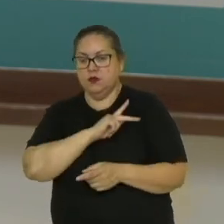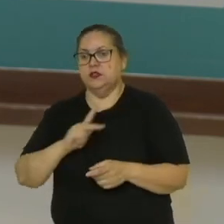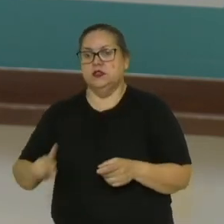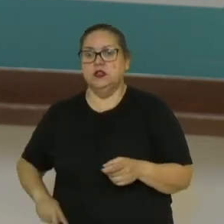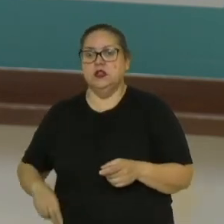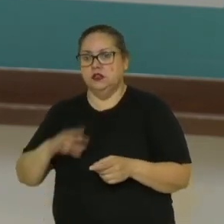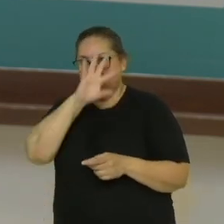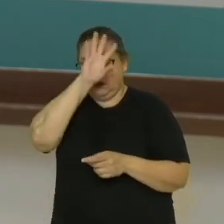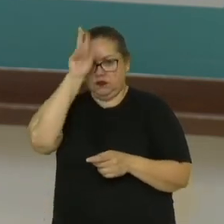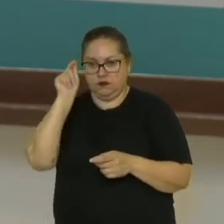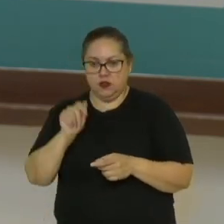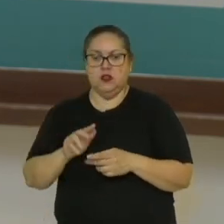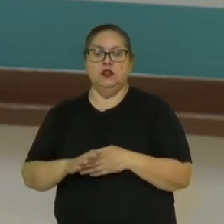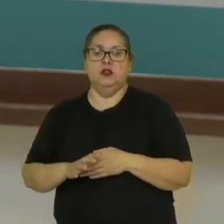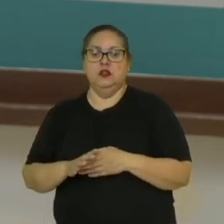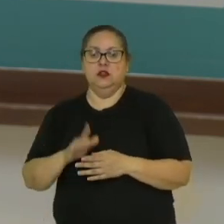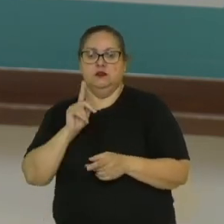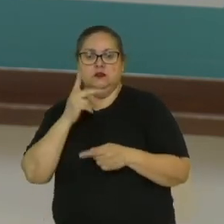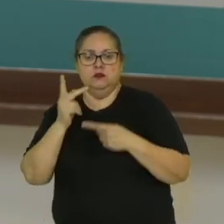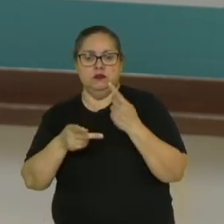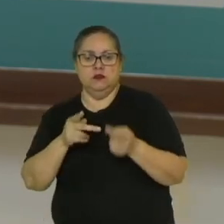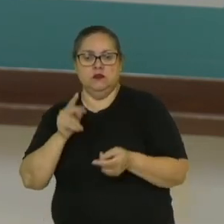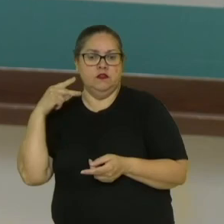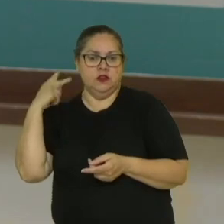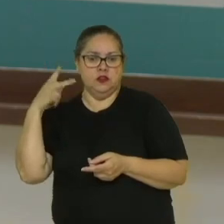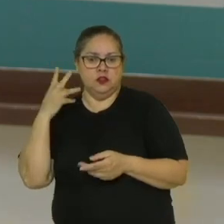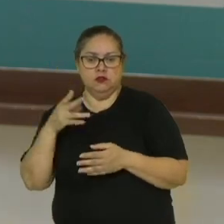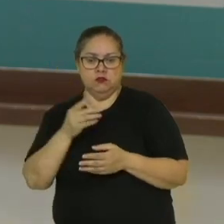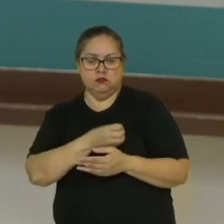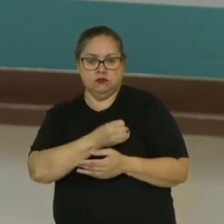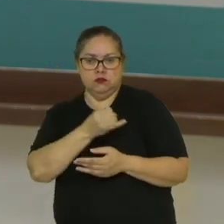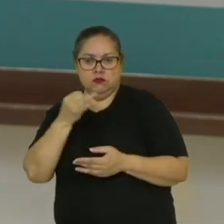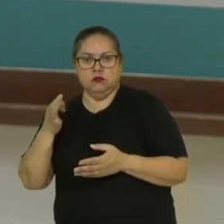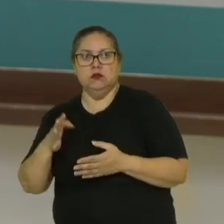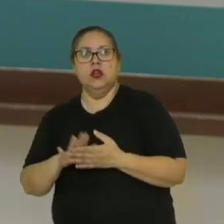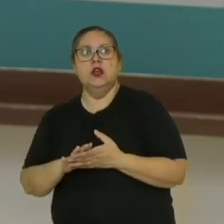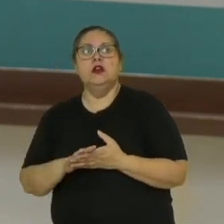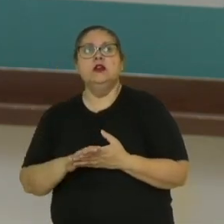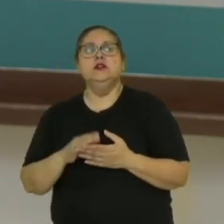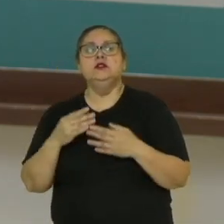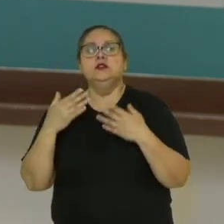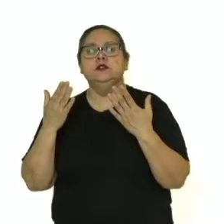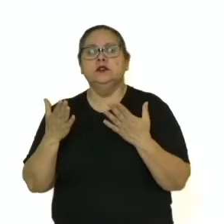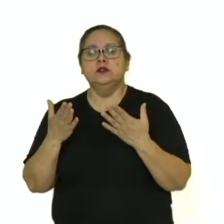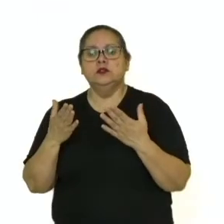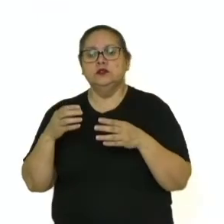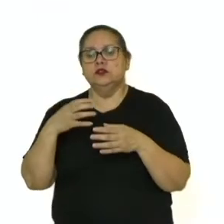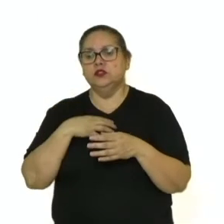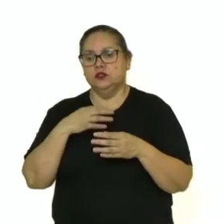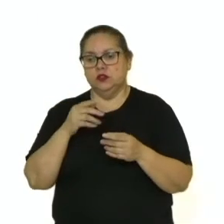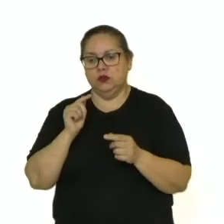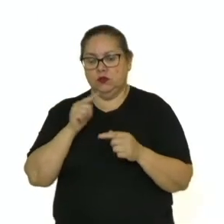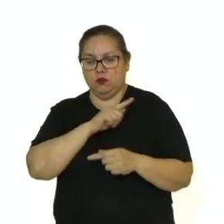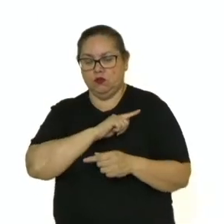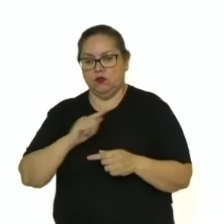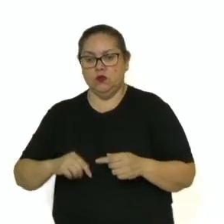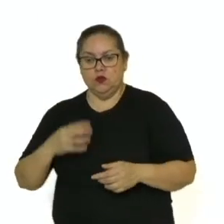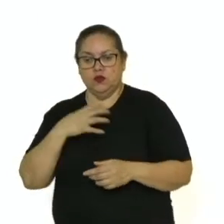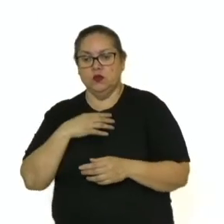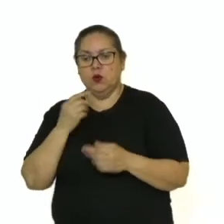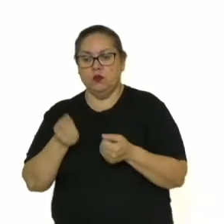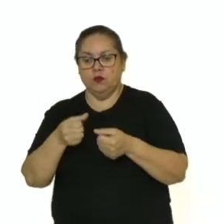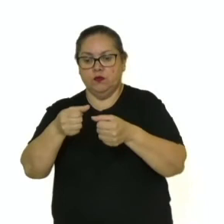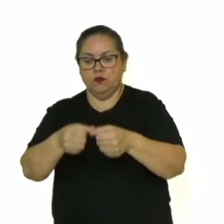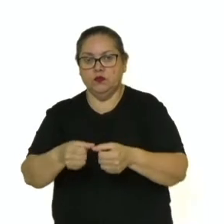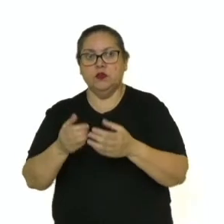um prefeito, que legisla, né? O vereador, o deputado e assim por diante. Então, essas formas de governo se referem ao modo como se